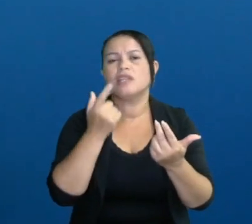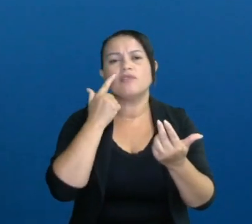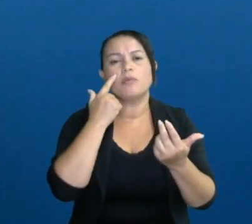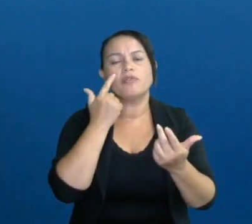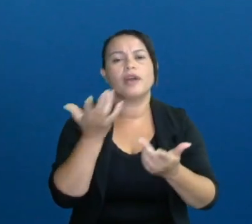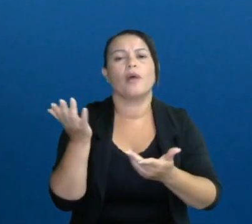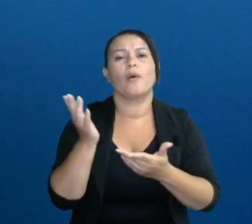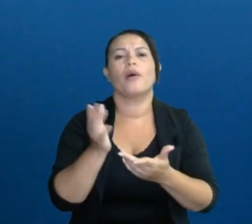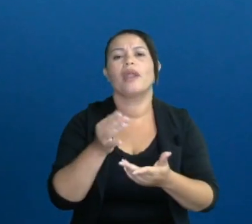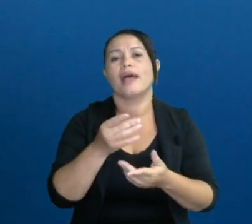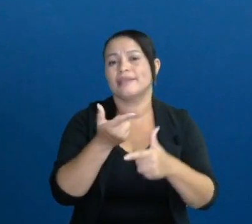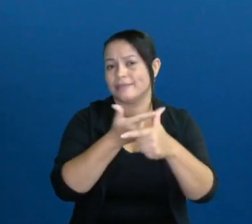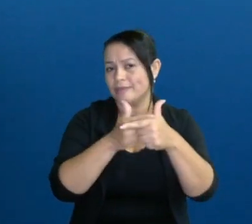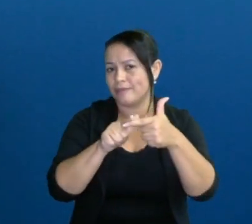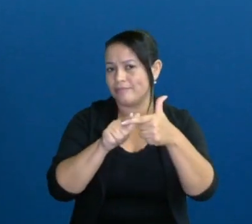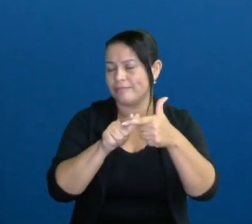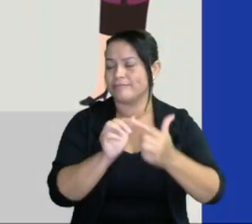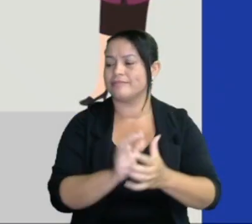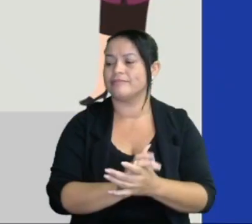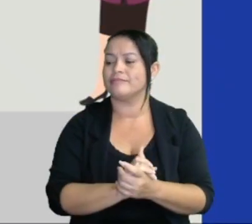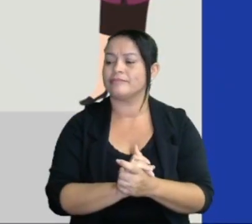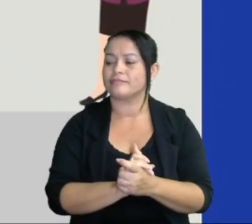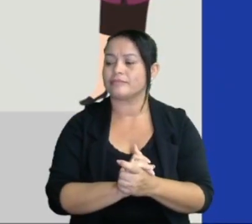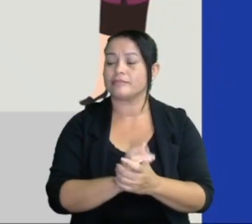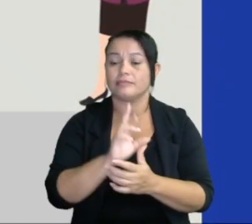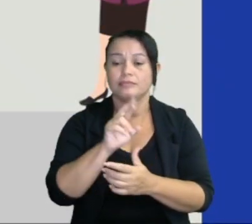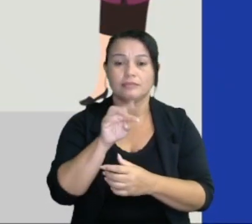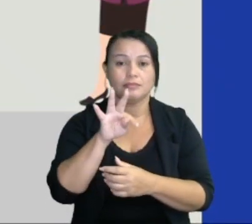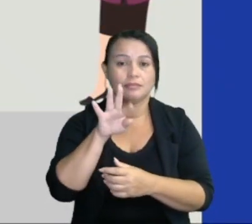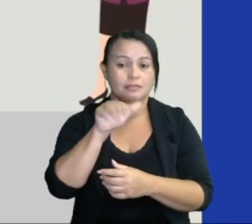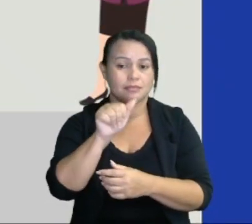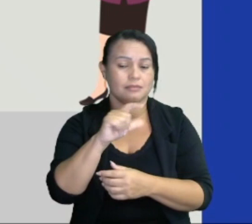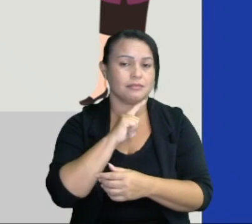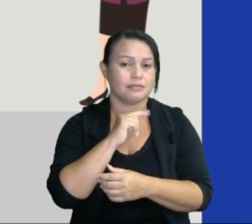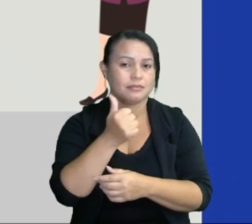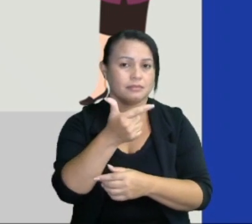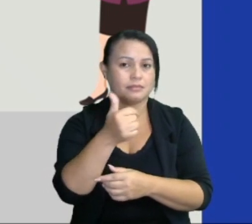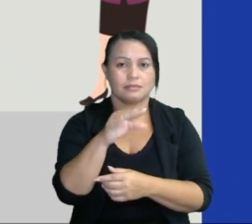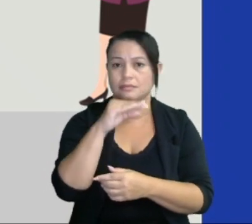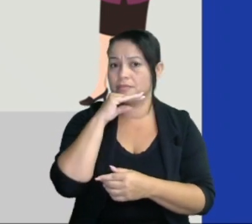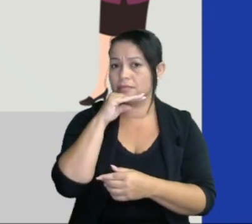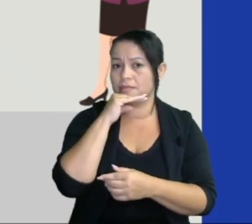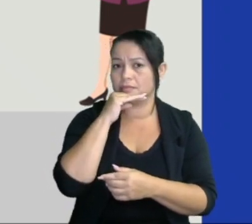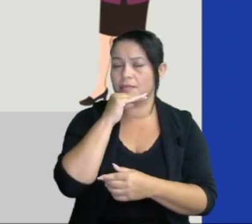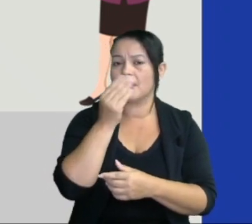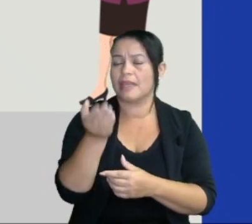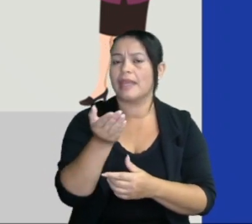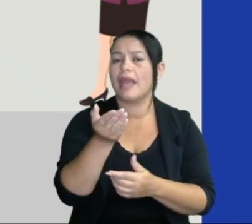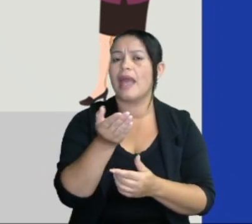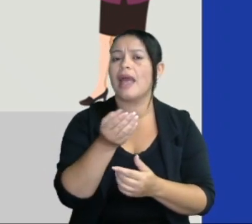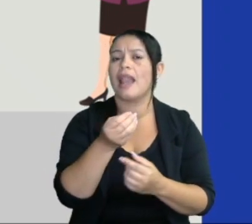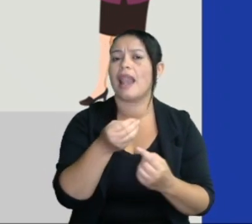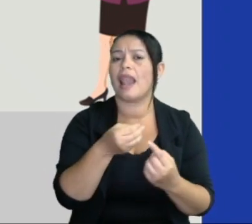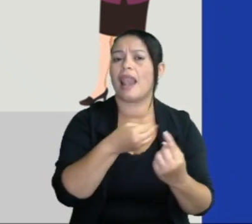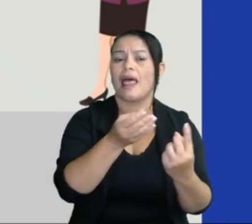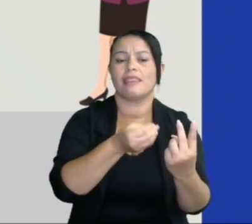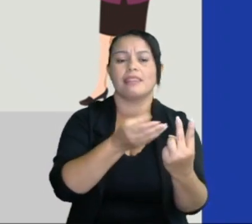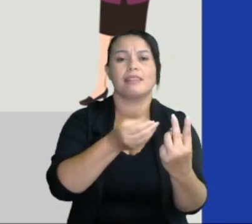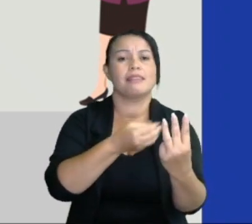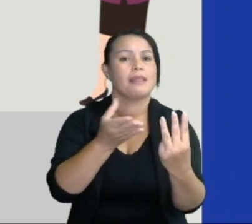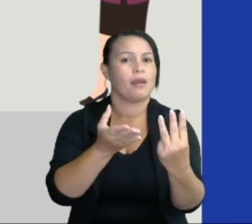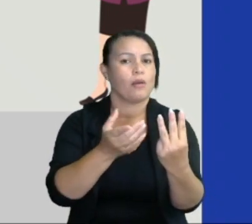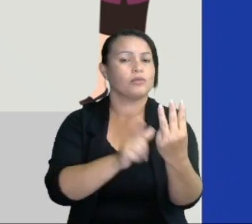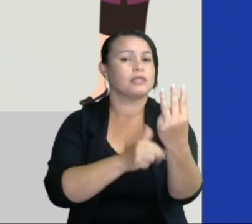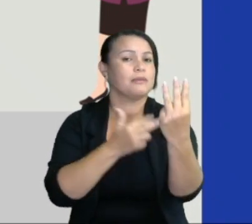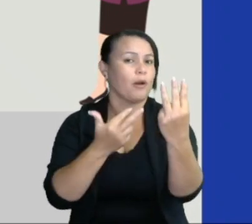Vamos fazer aqui essa divisão. Renata tinha 12 mangas, certo? E ela dividiu essas 12 mangas